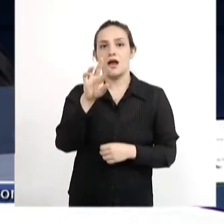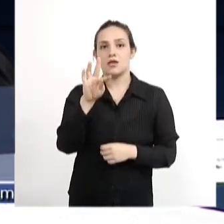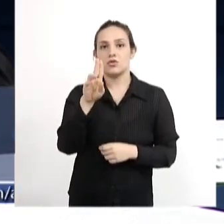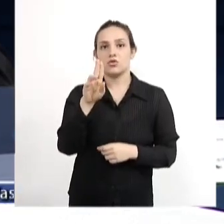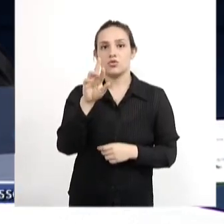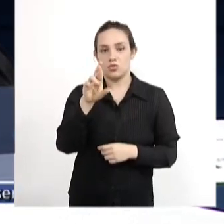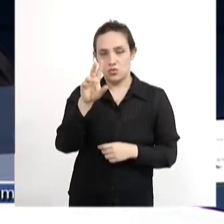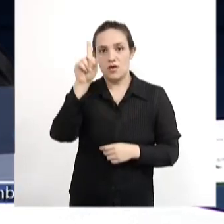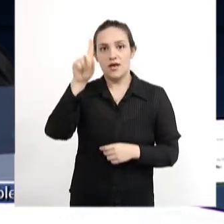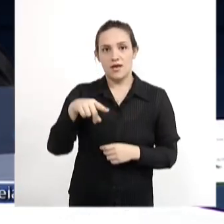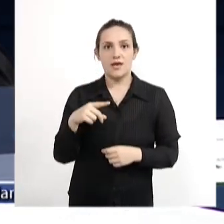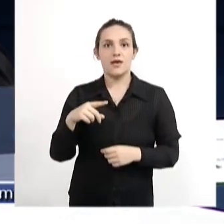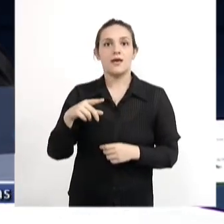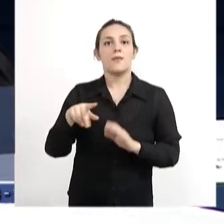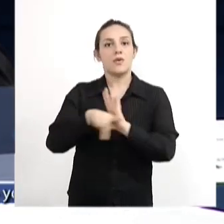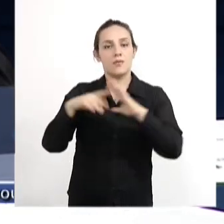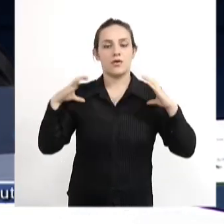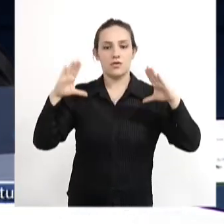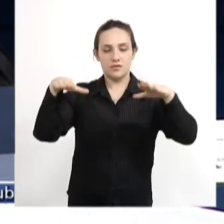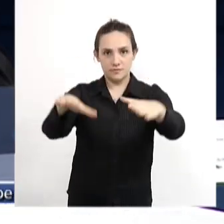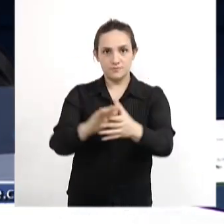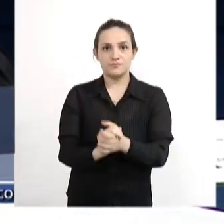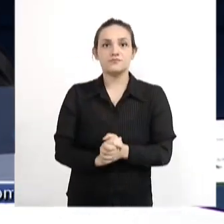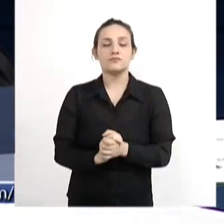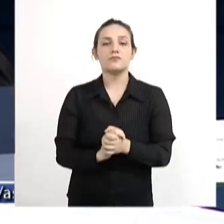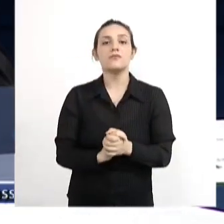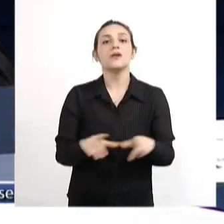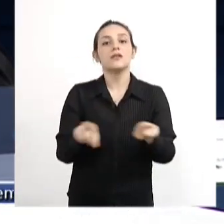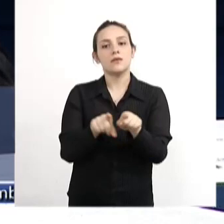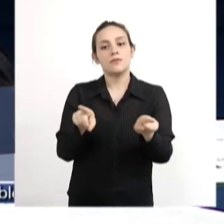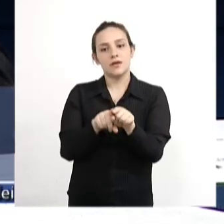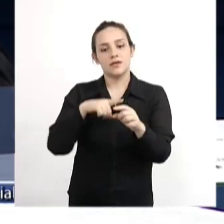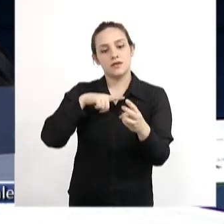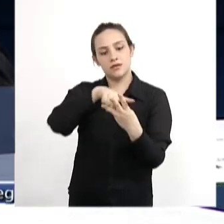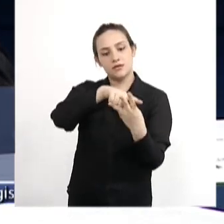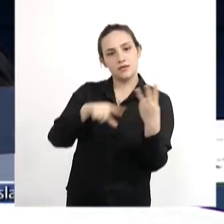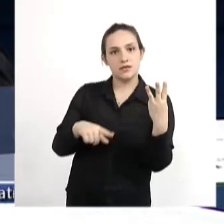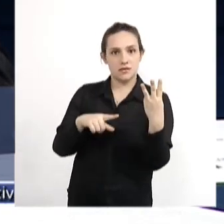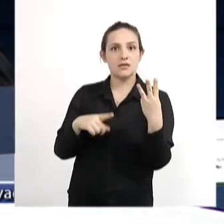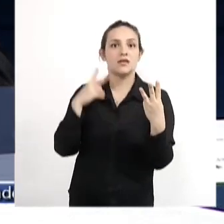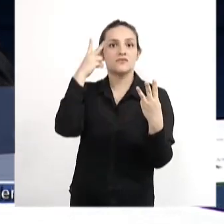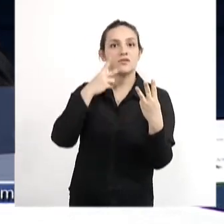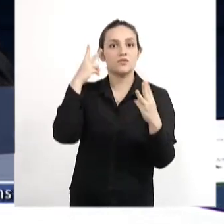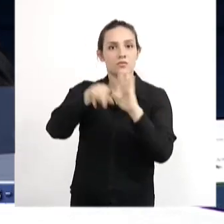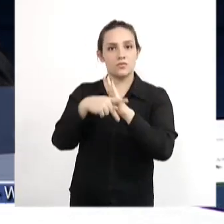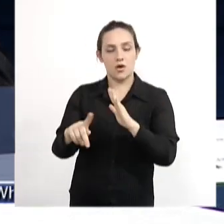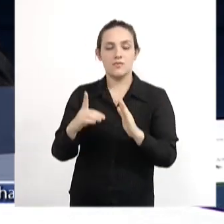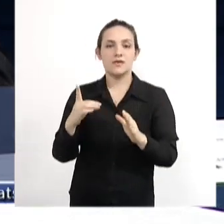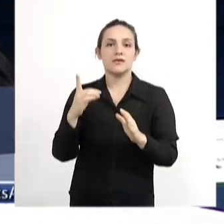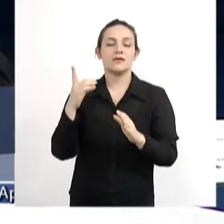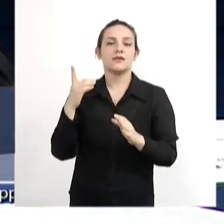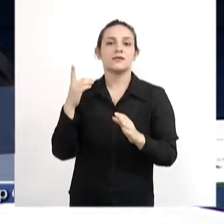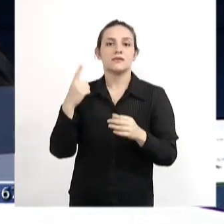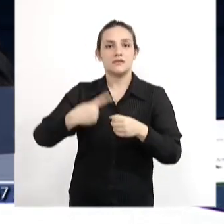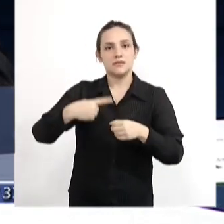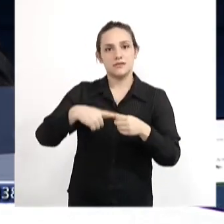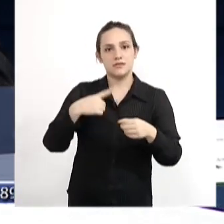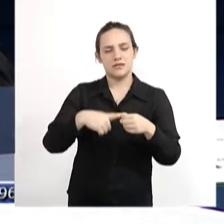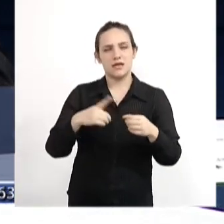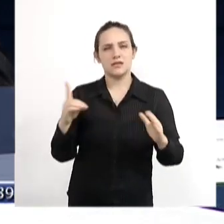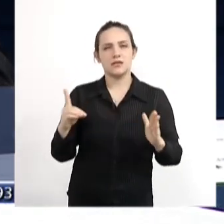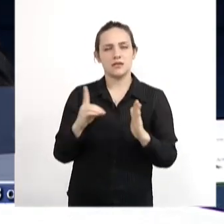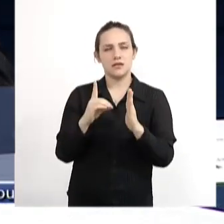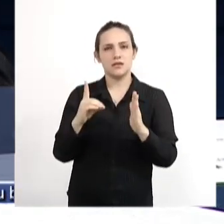Costa Rica; Adriano Ferreira da Silva, Antônio Tertuliano Filho e Francisco Eusébio de Oliveira, vereador de Deodápolis; Adriano Aparecido Alves